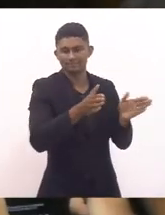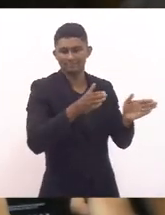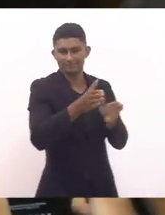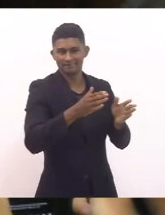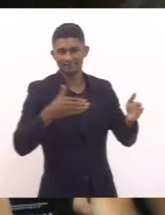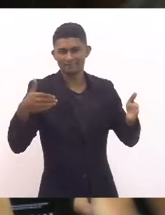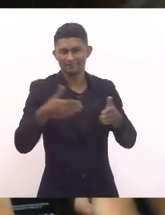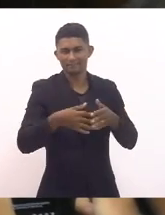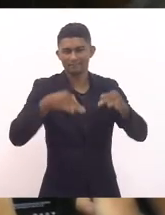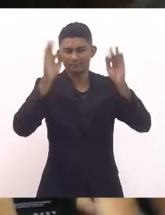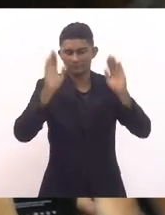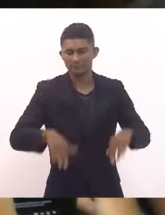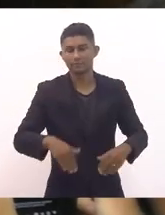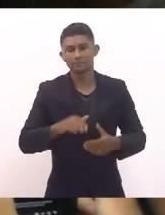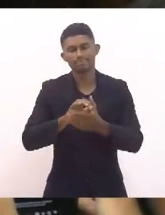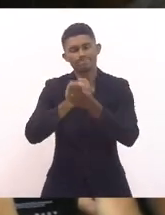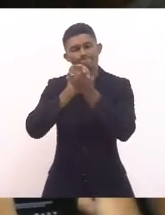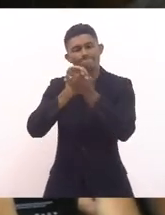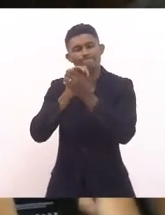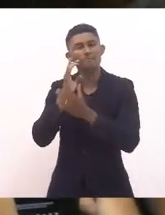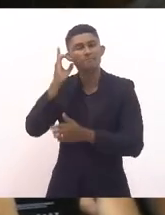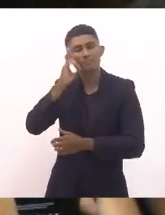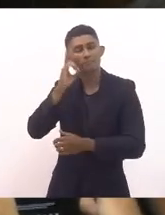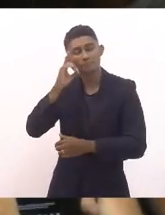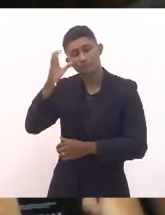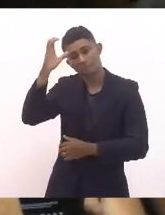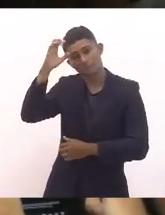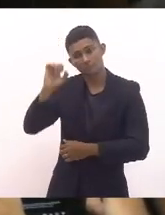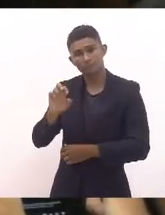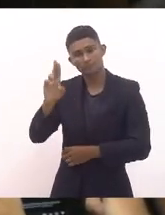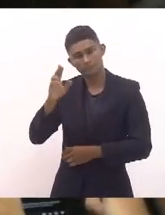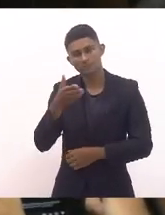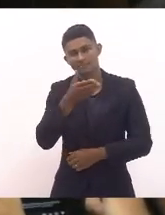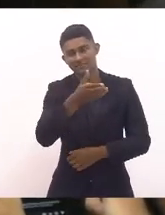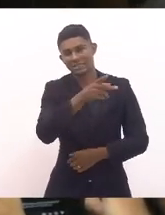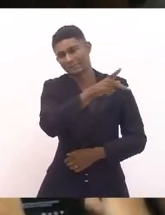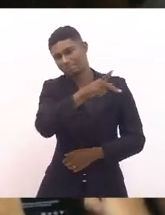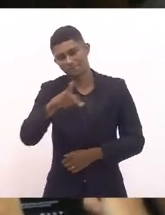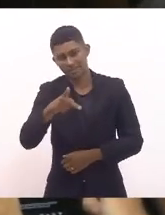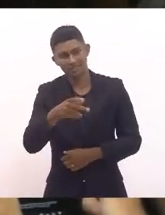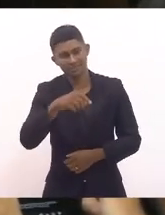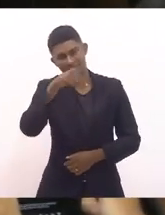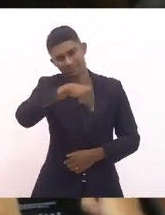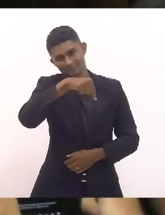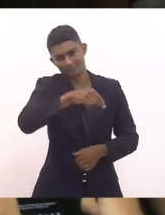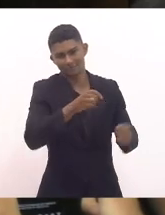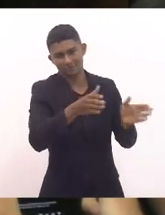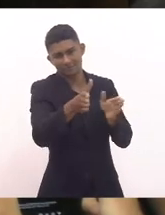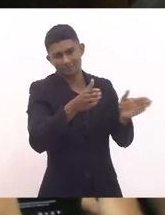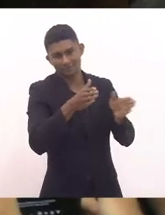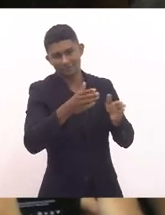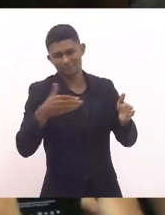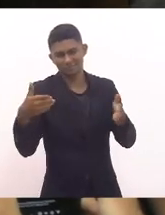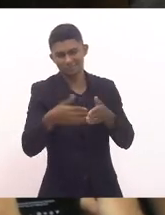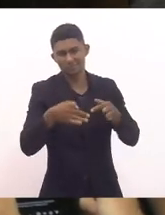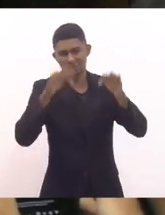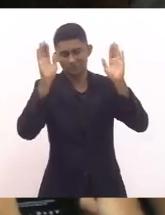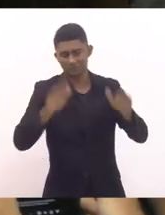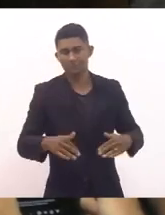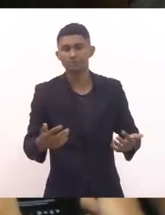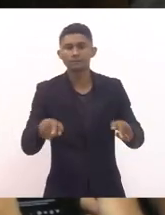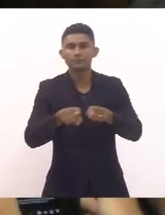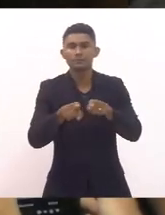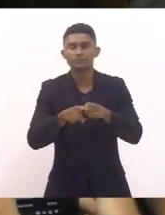final. Saudar aqui a nobre deputada Tia Ju, que preside esse final de sessão. Queria